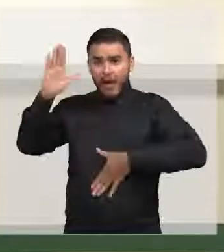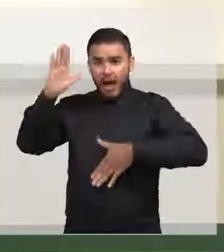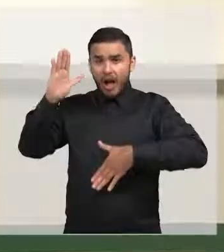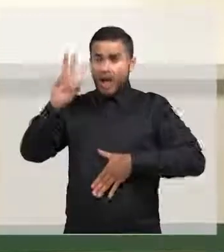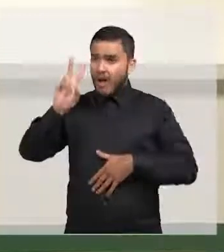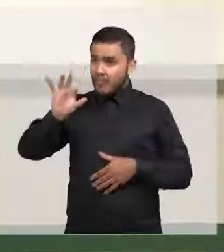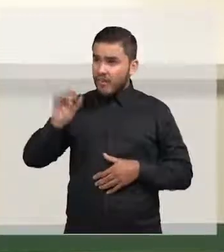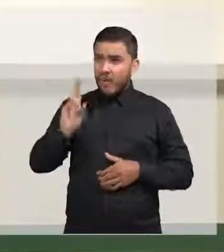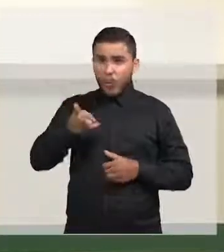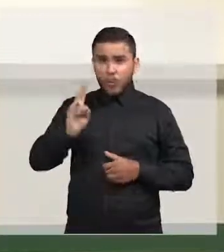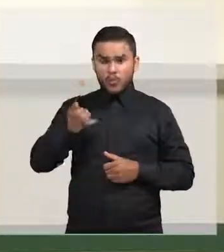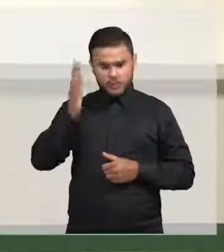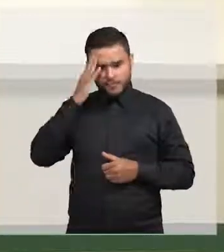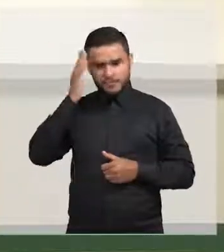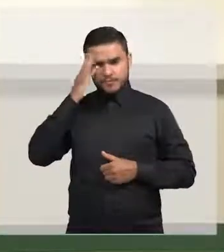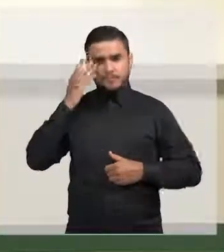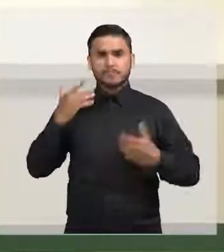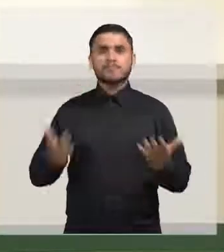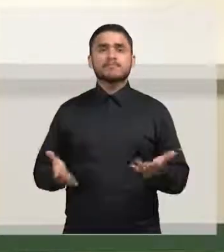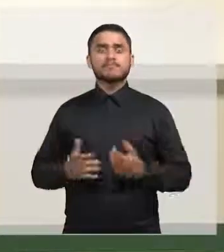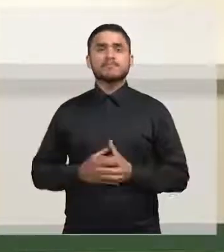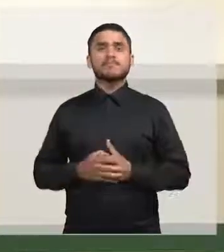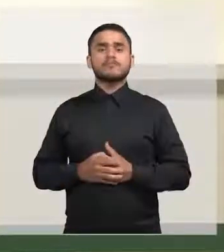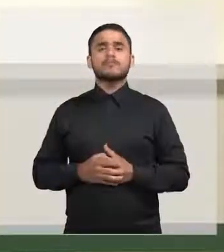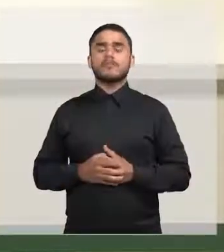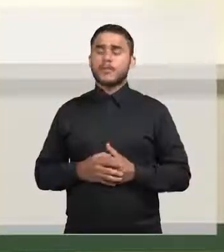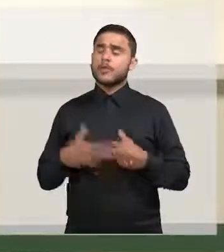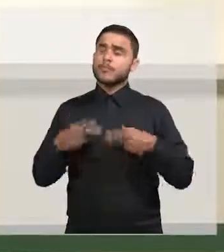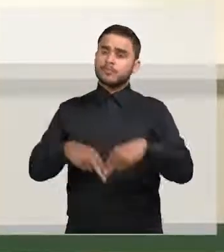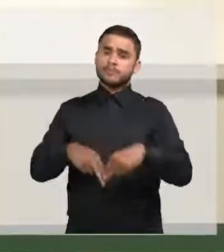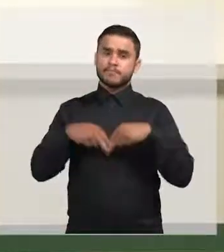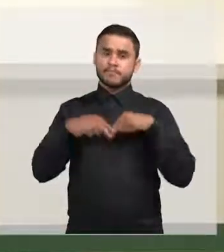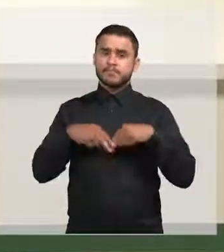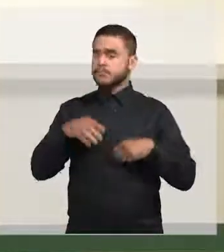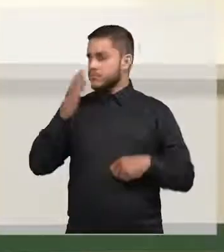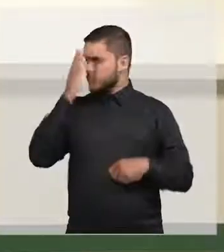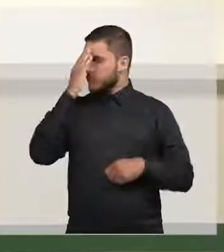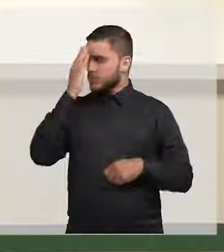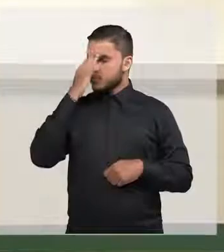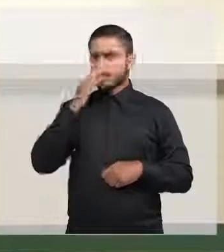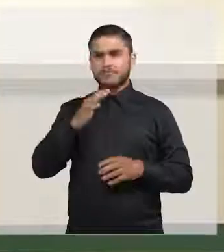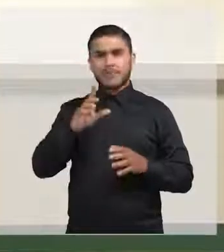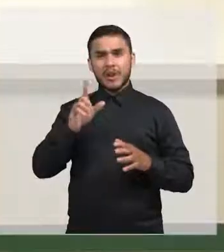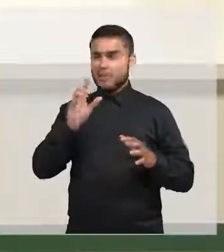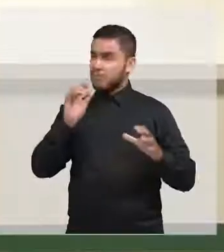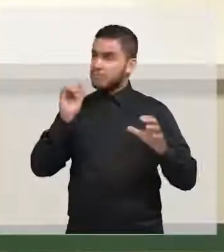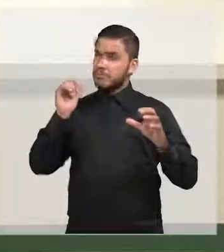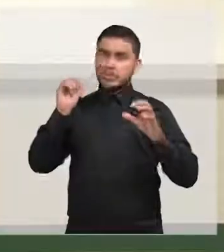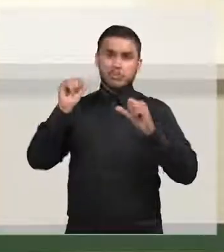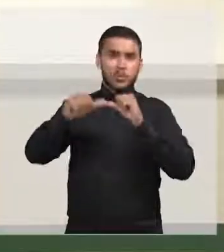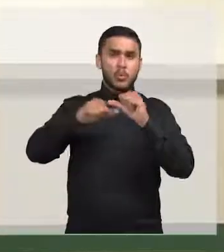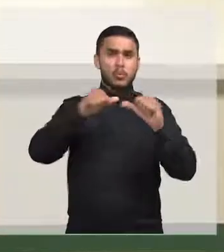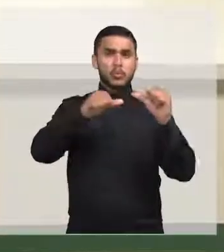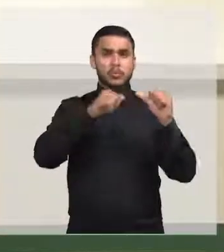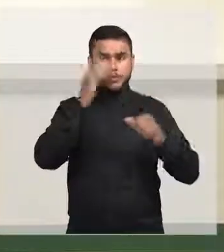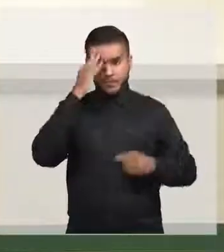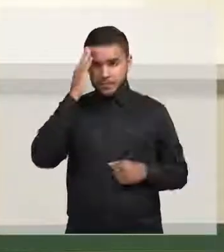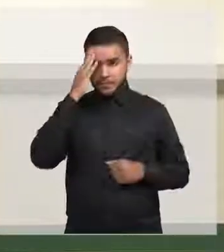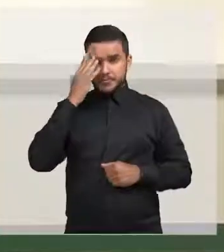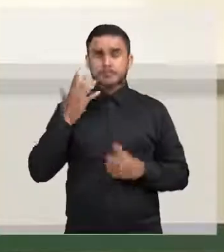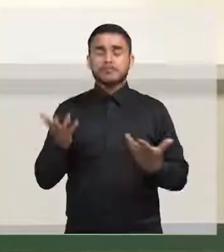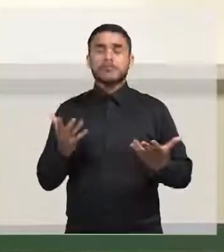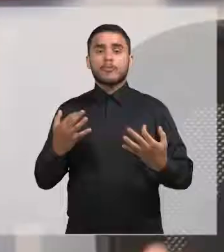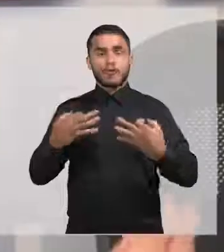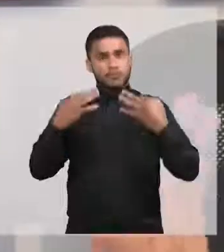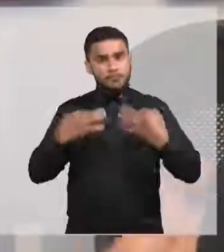Sérgio Moro passa essa firmeza. No lugar dele botar um general, um homem assim, ele bota alguém que já